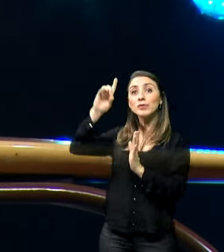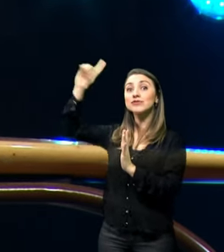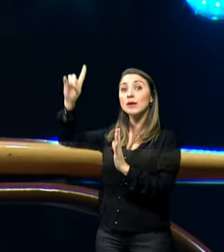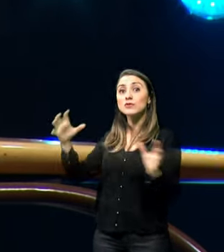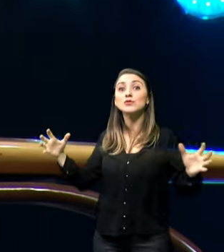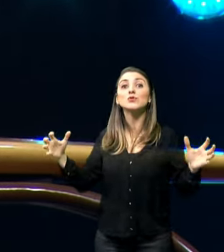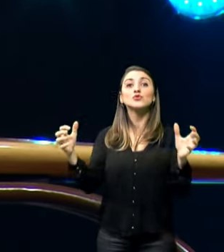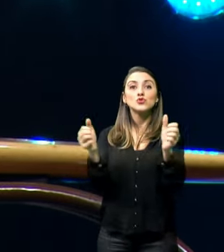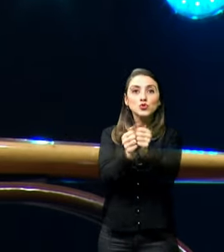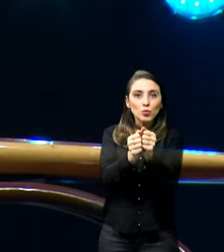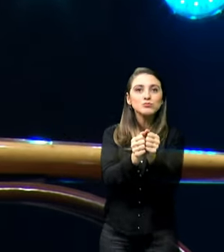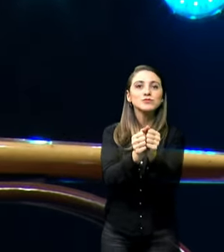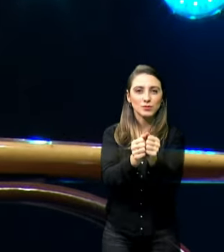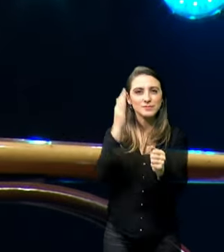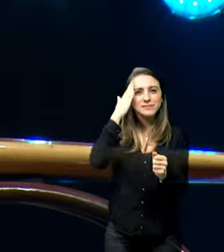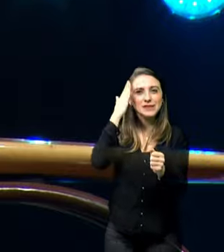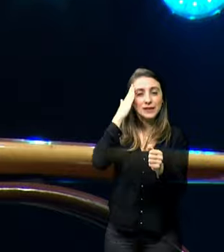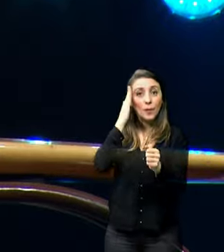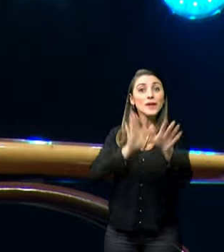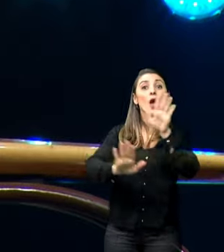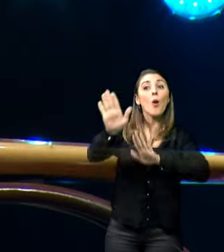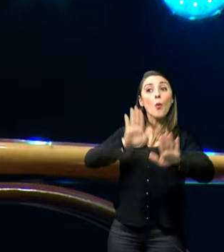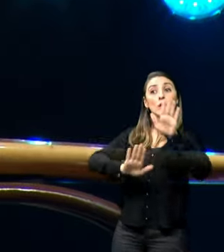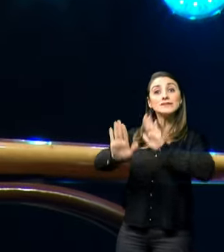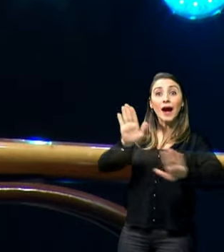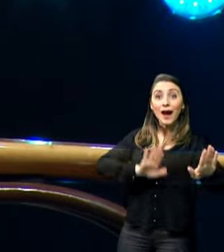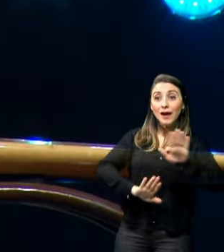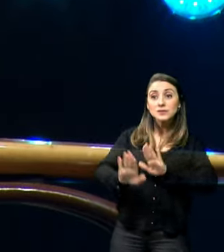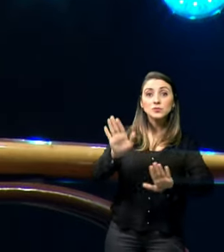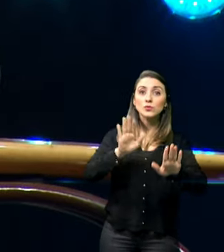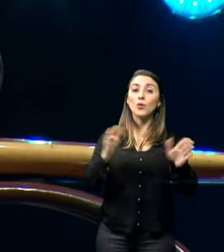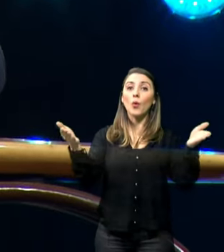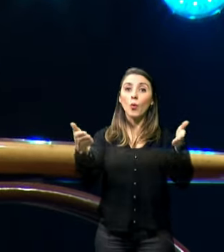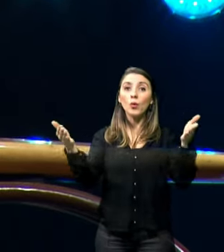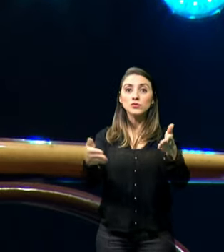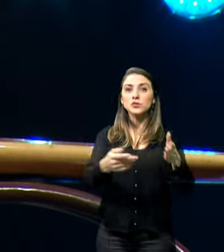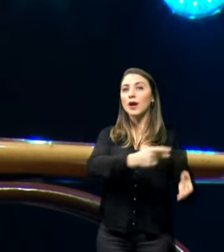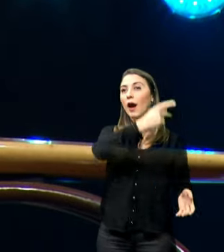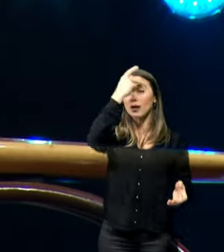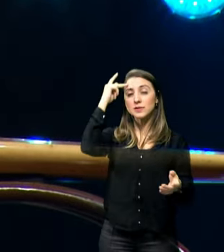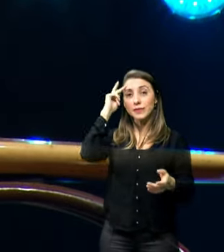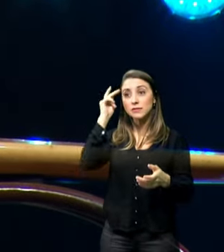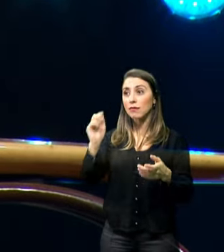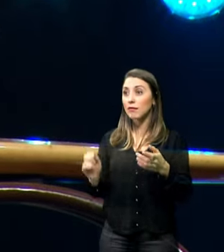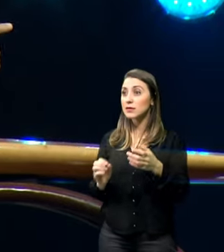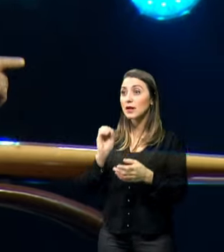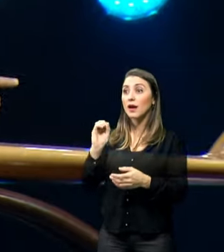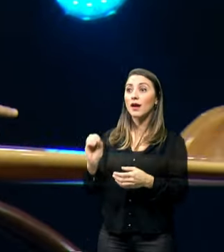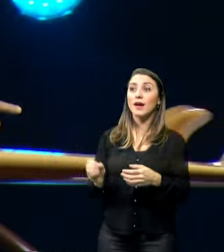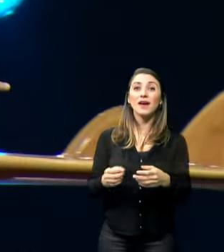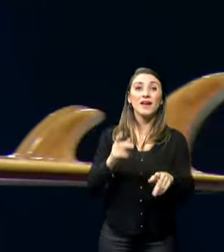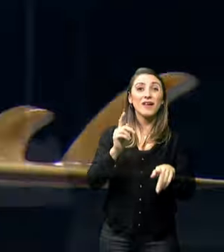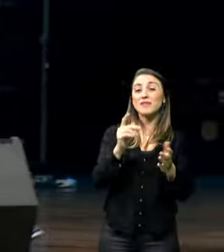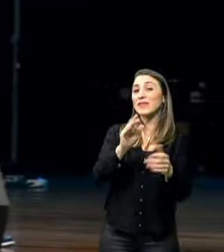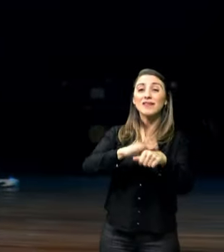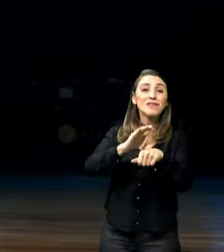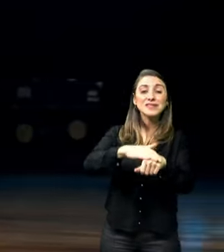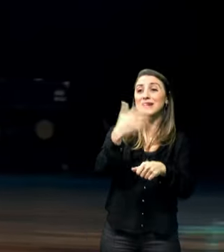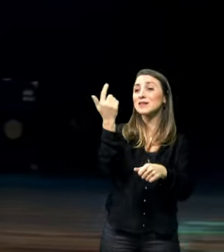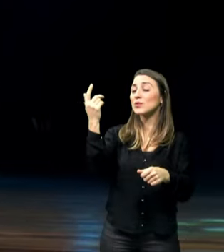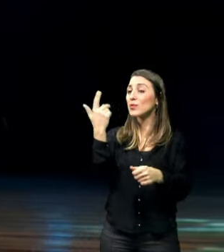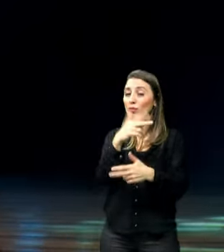Cuidado, minha gente, cuidado, que nesse tempo que nós estamos vivendo, está aparecendo tanta macaquice, tanta palhaçada,